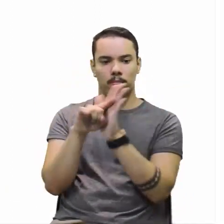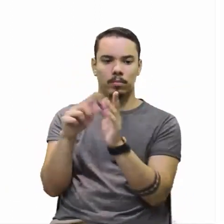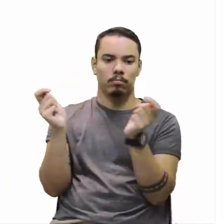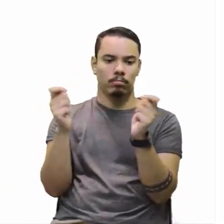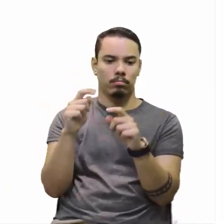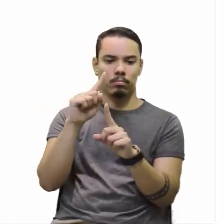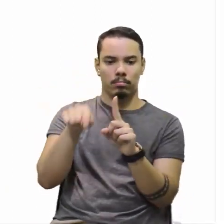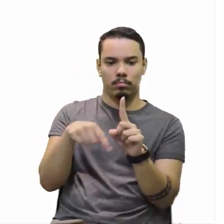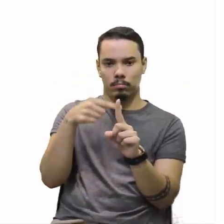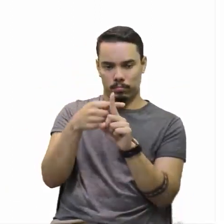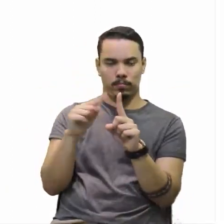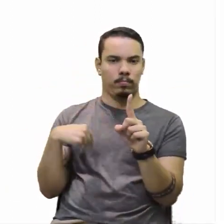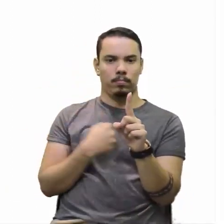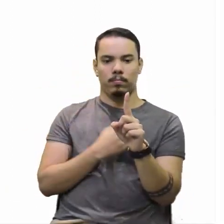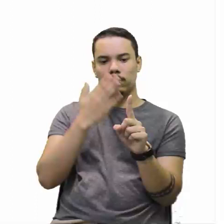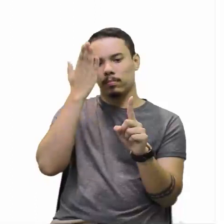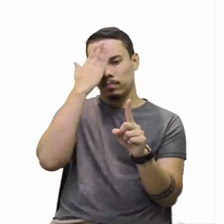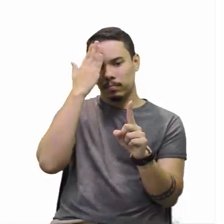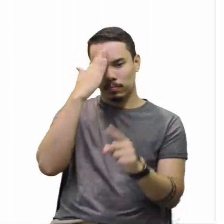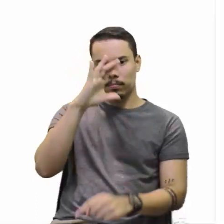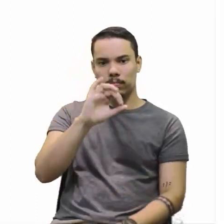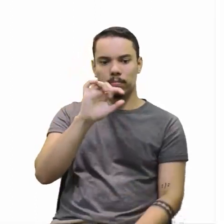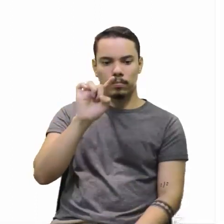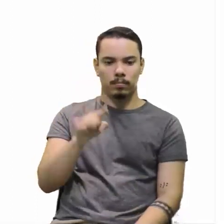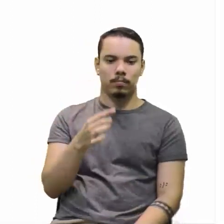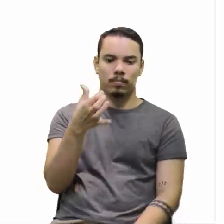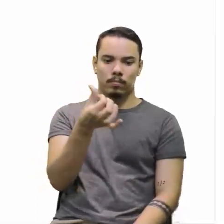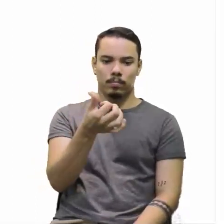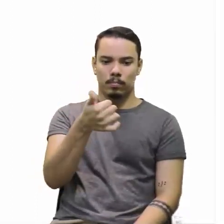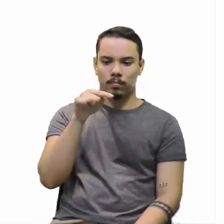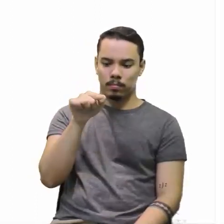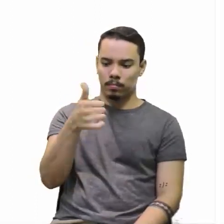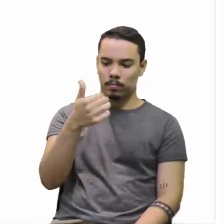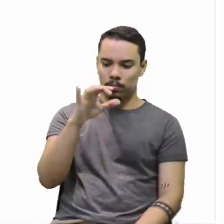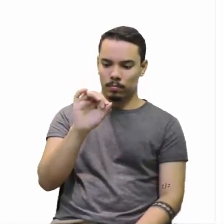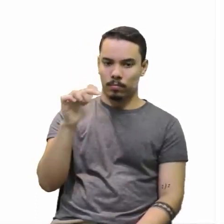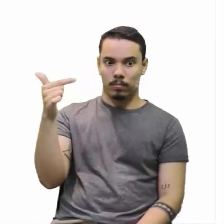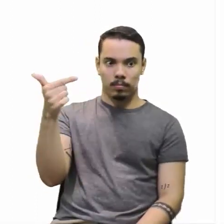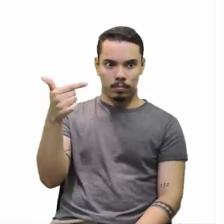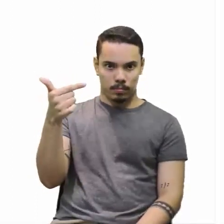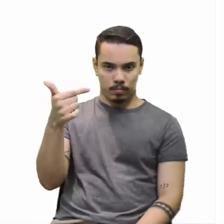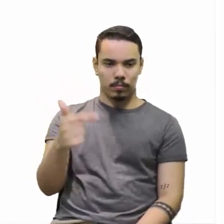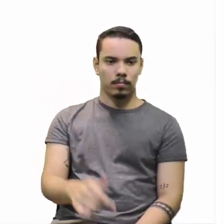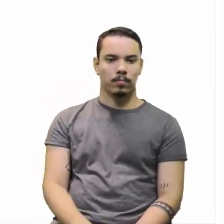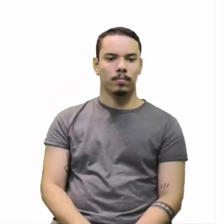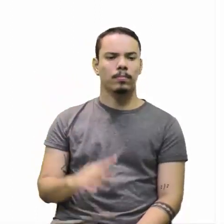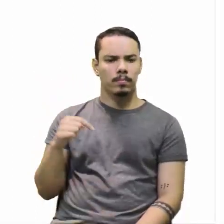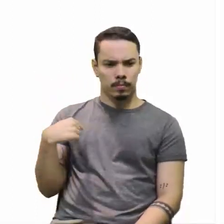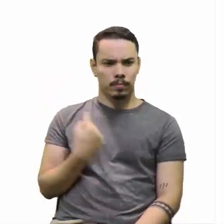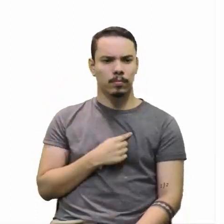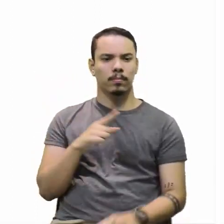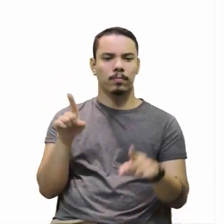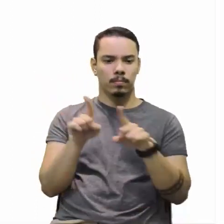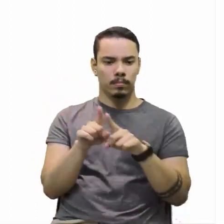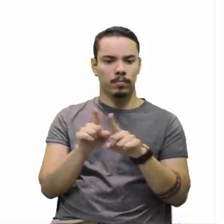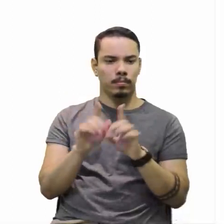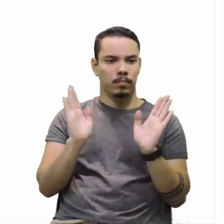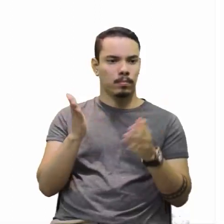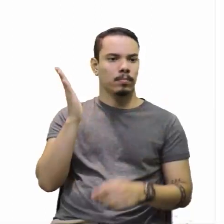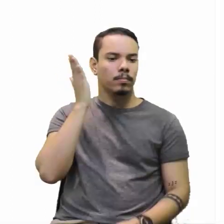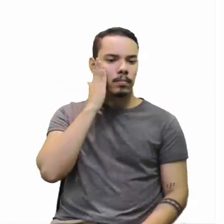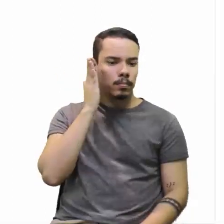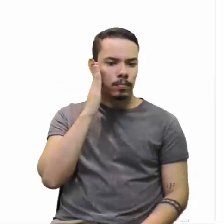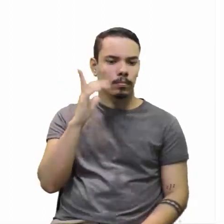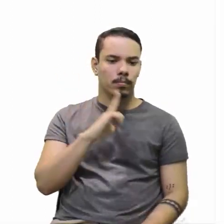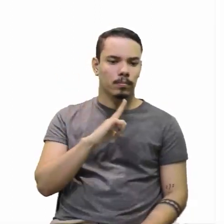já vimos isso. Então, menos com menos, e 3 dividido por 5 é 0,6. Nós já vimos aí que aqui nós temos